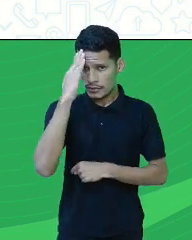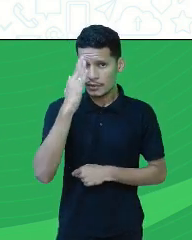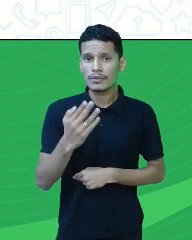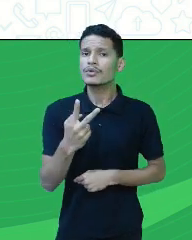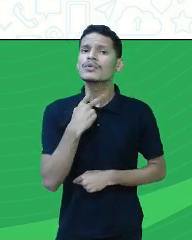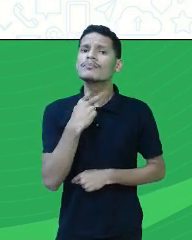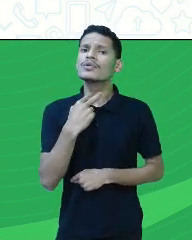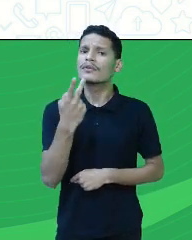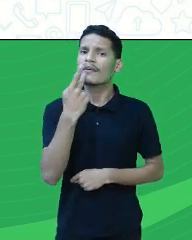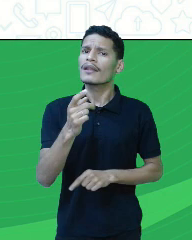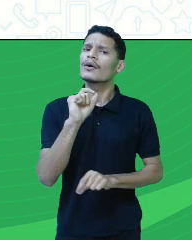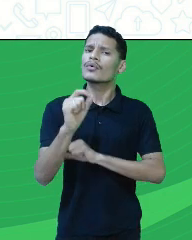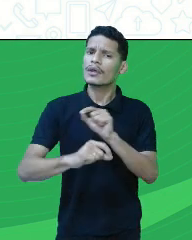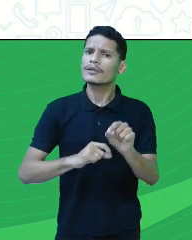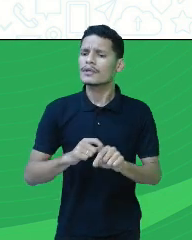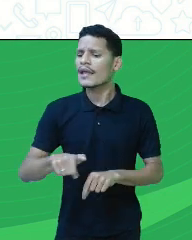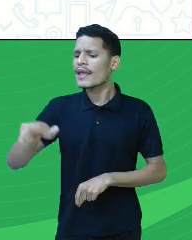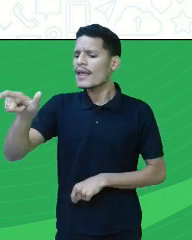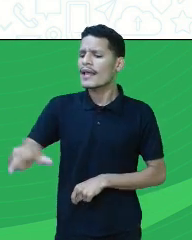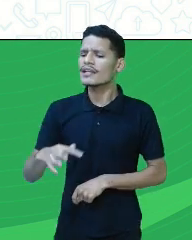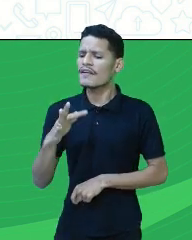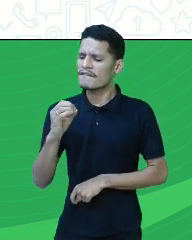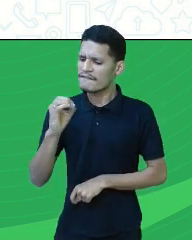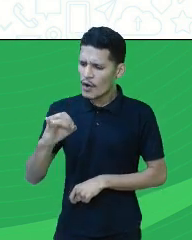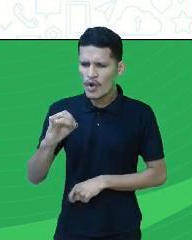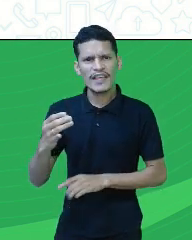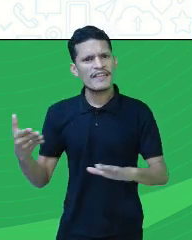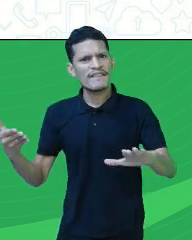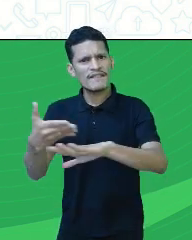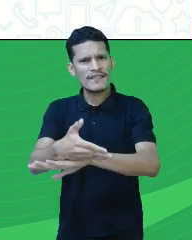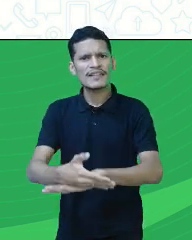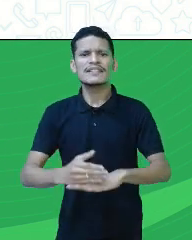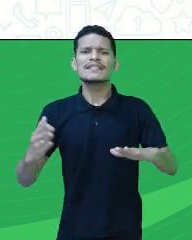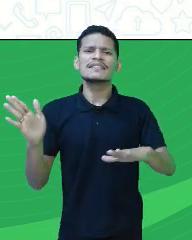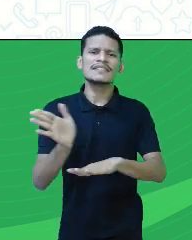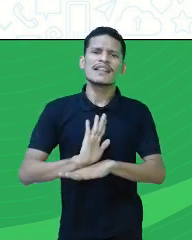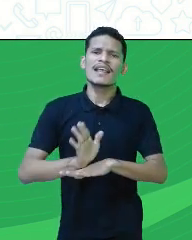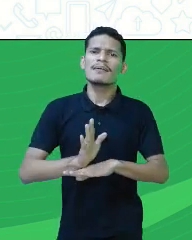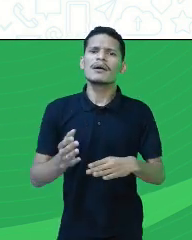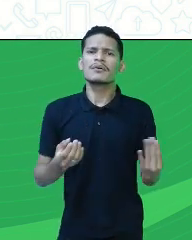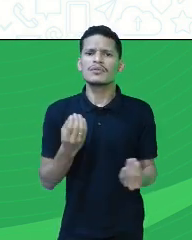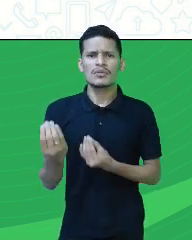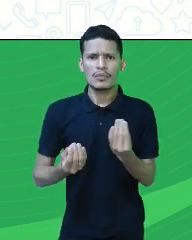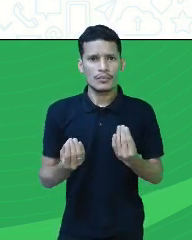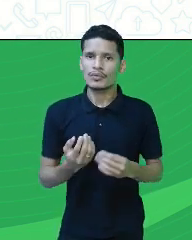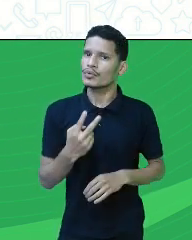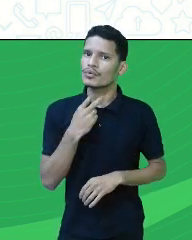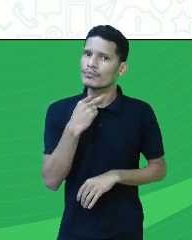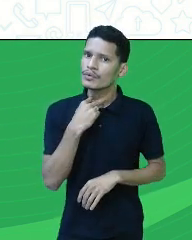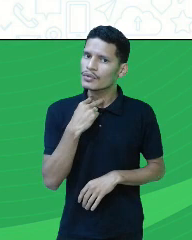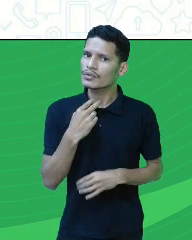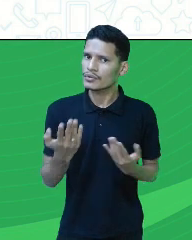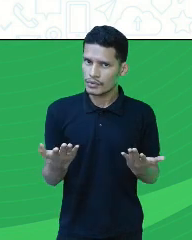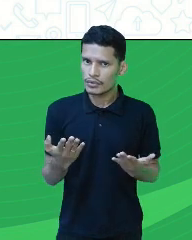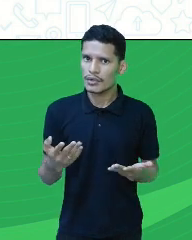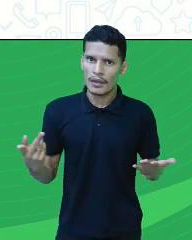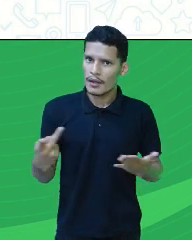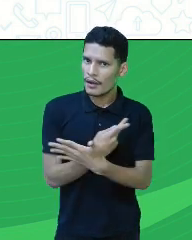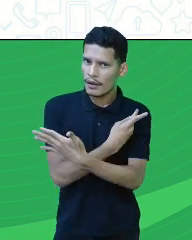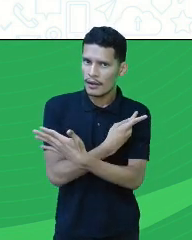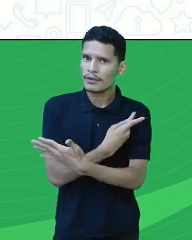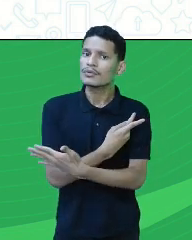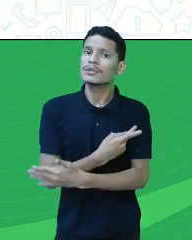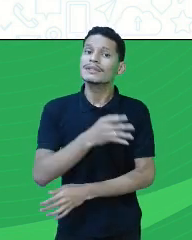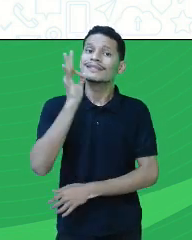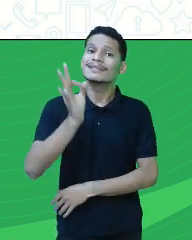só, eles foi para o cinema. Não posso falar dessa forma que está errado.